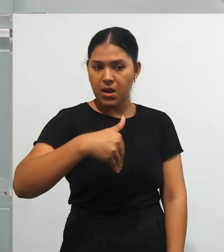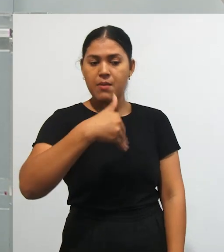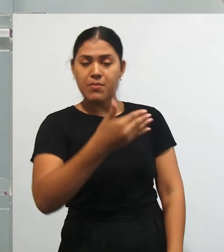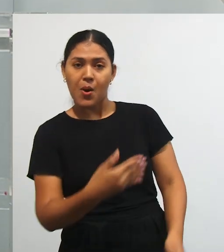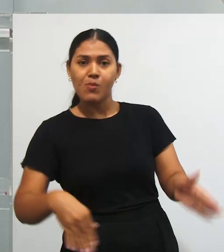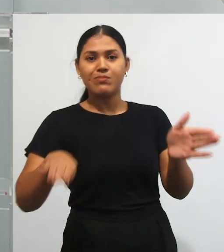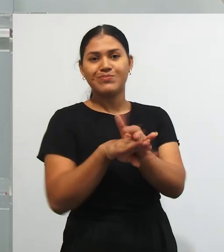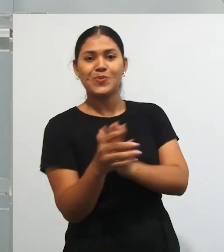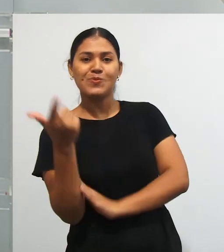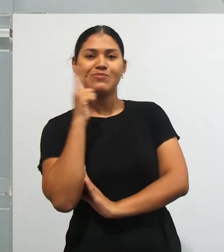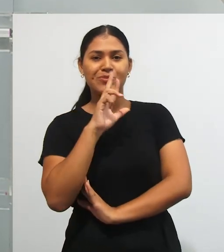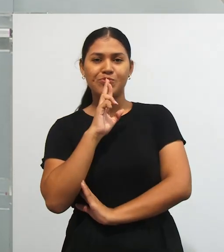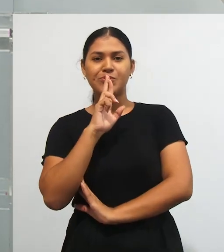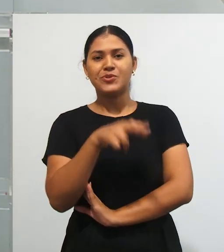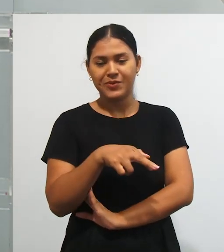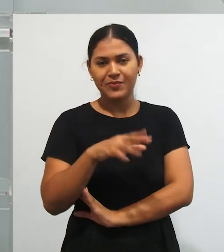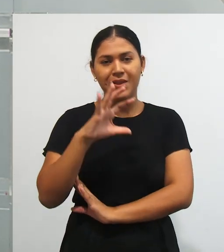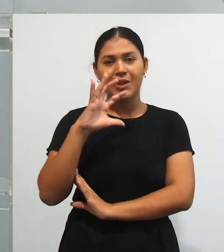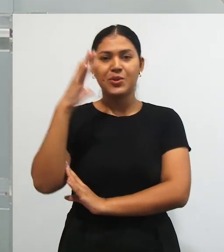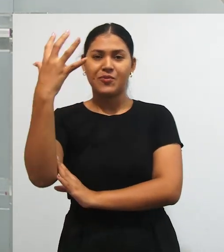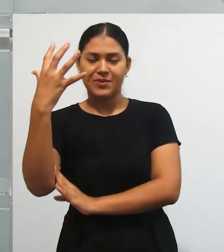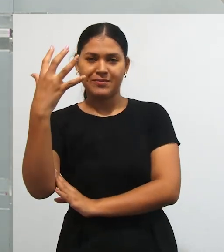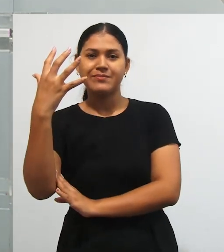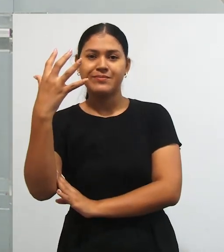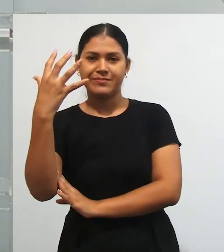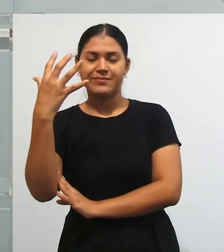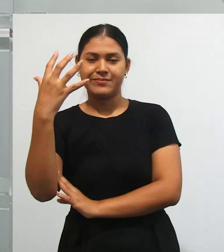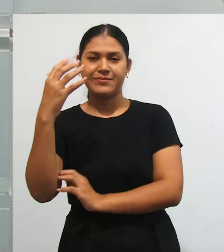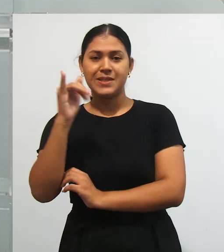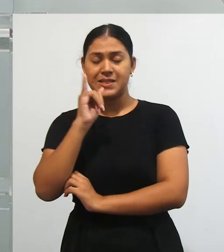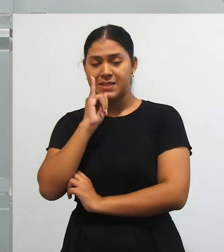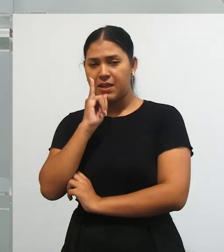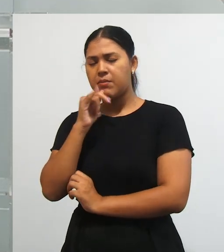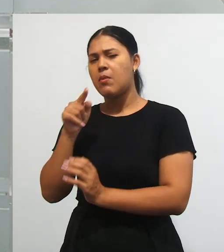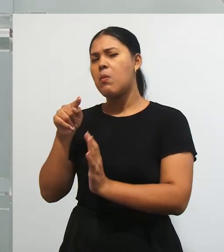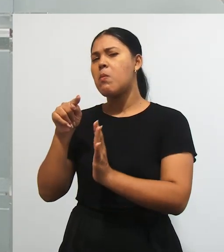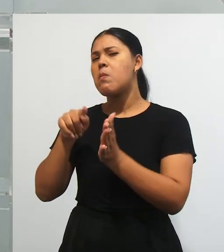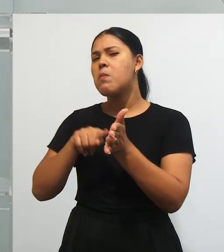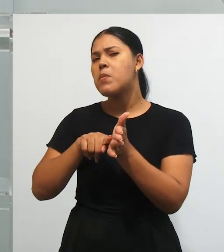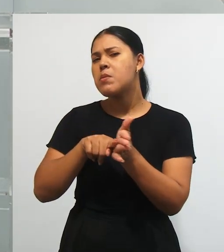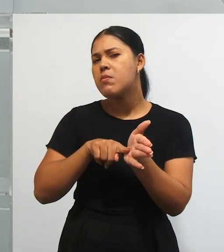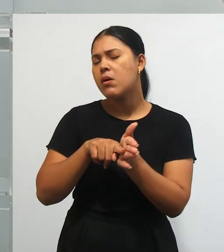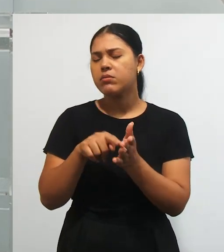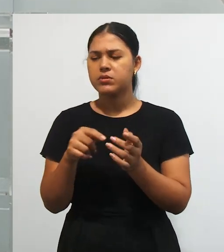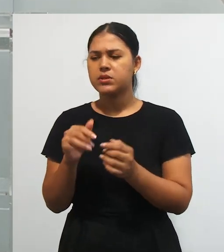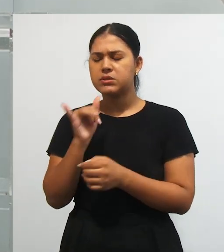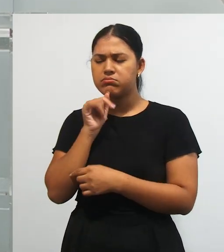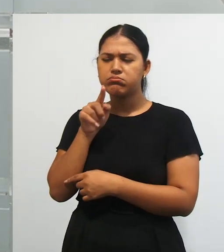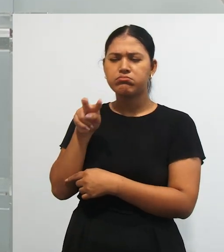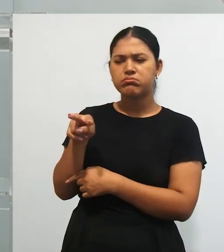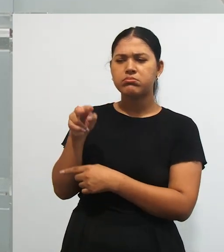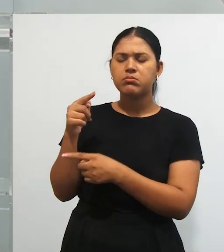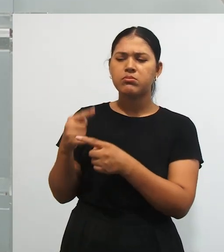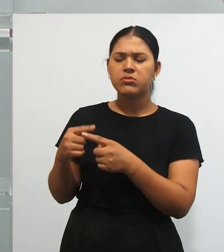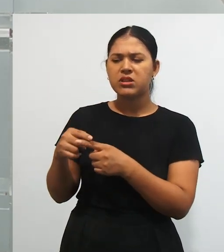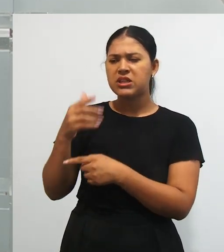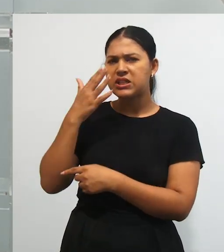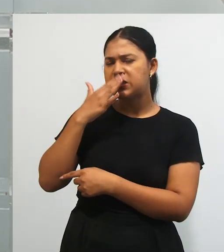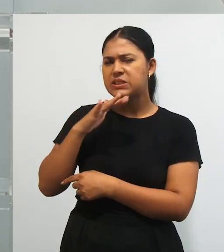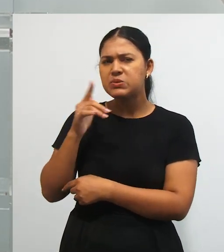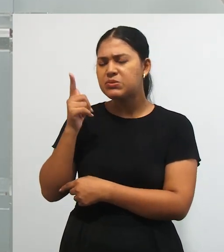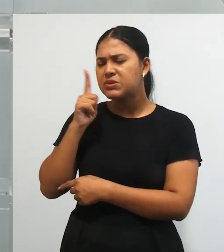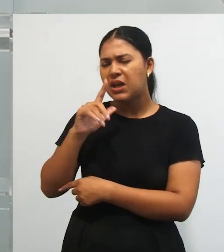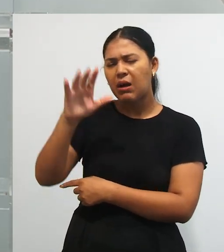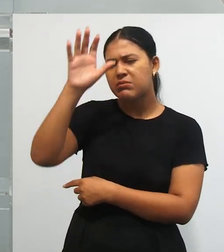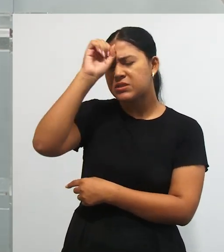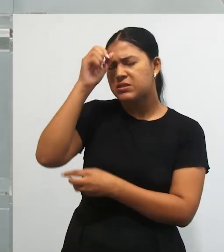inocente, né? Não tem pergunta nenhuma, de repente, ei, por que esse aluno não tá aprendendo? Por que essa criança não